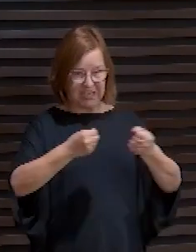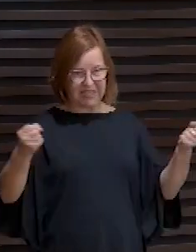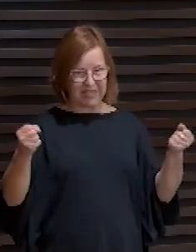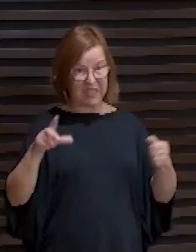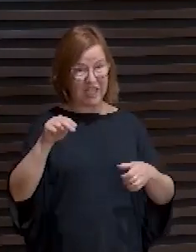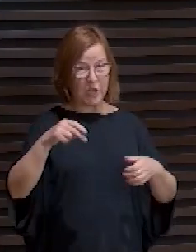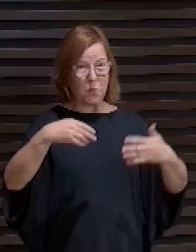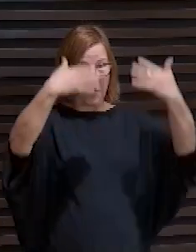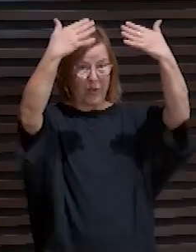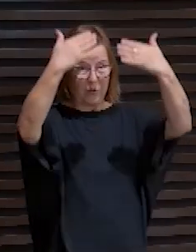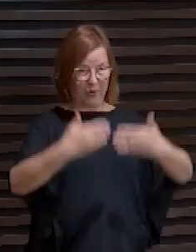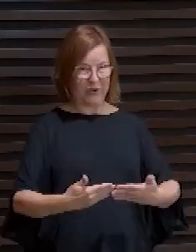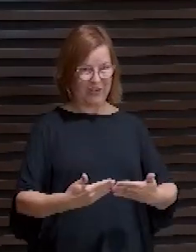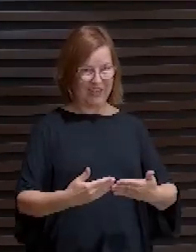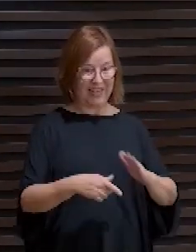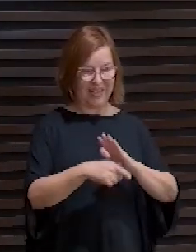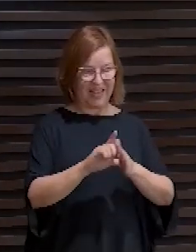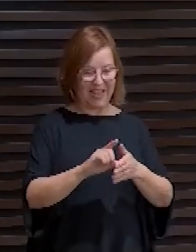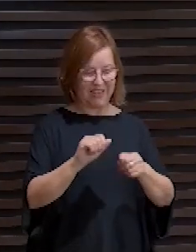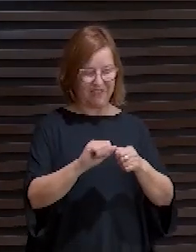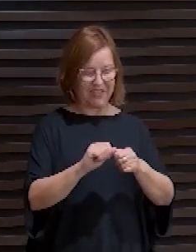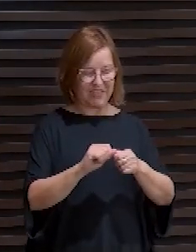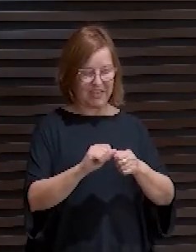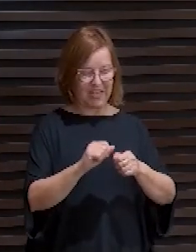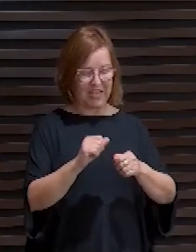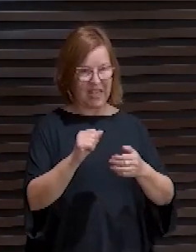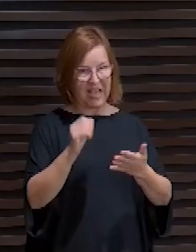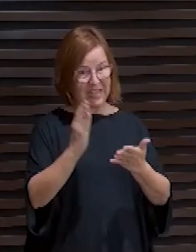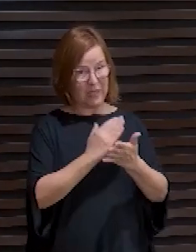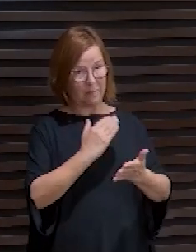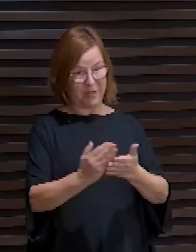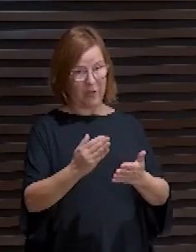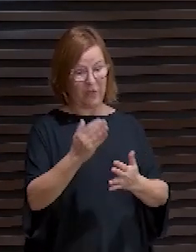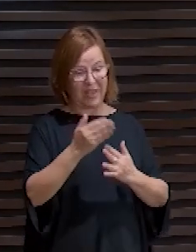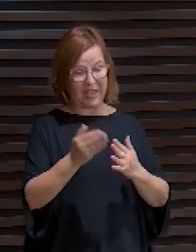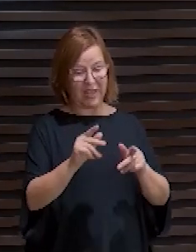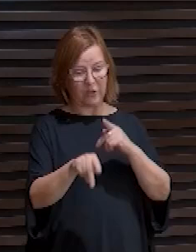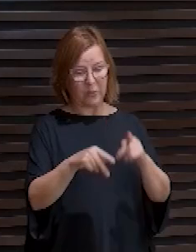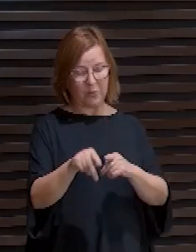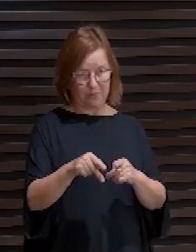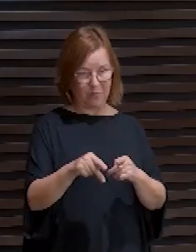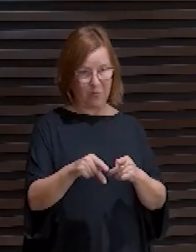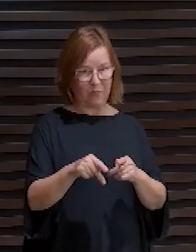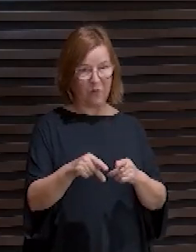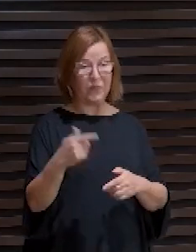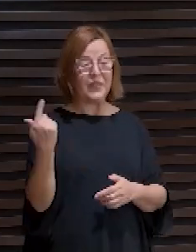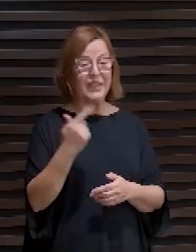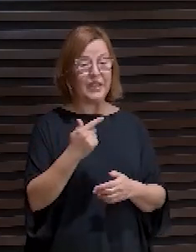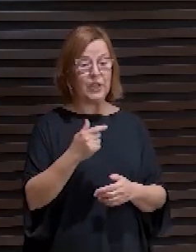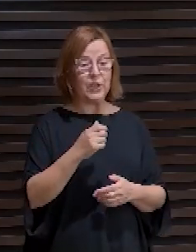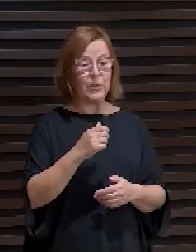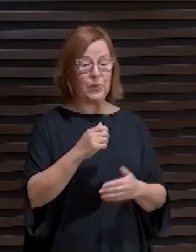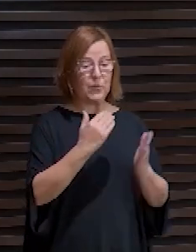separação entre o lugar que o sacerdote podia chegar e o lugar que era chamado de Santo dos Santos, que só o